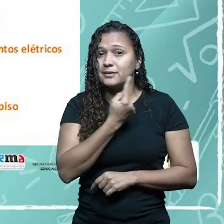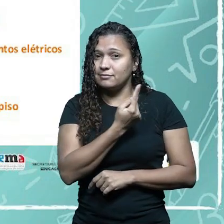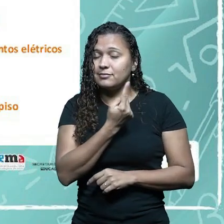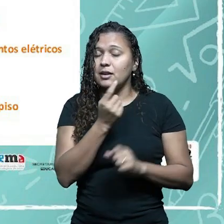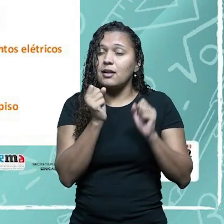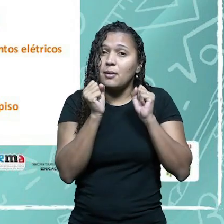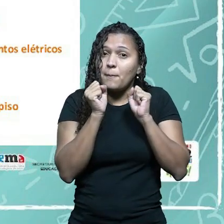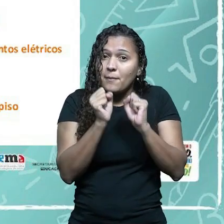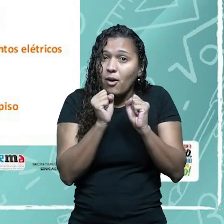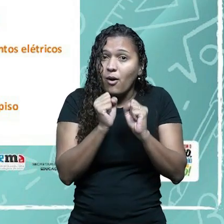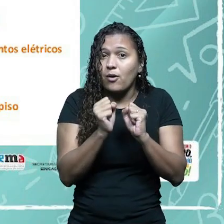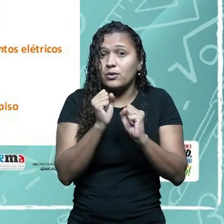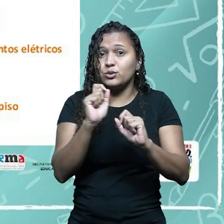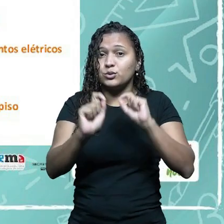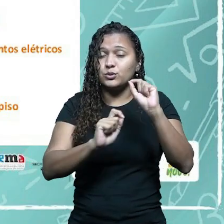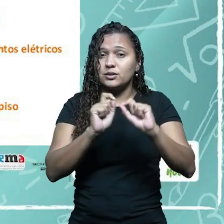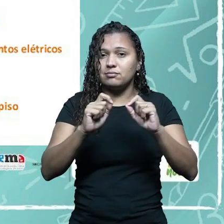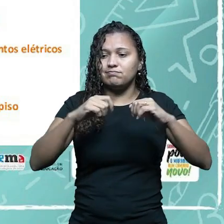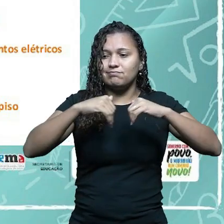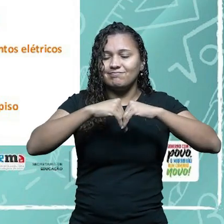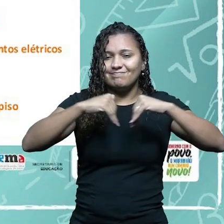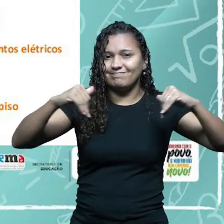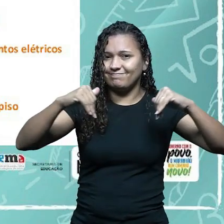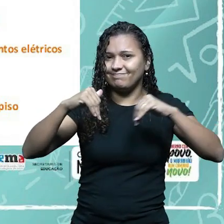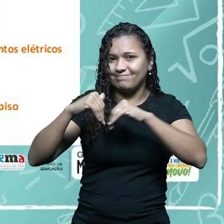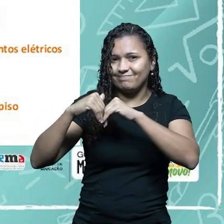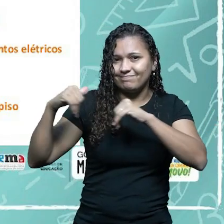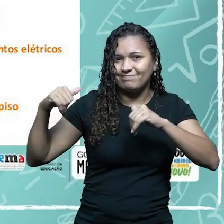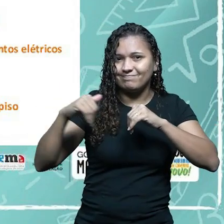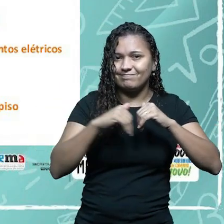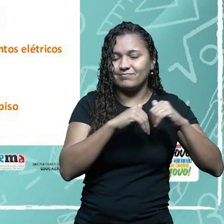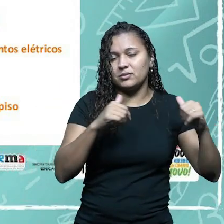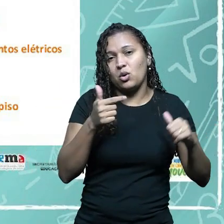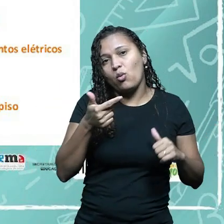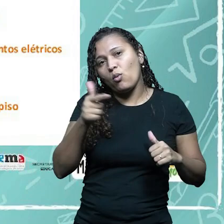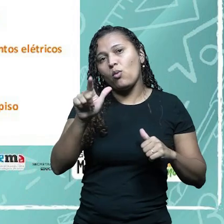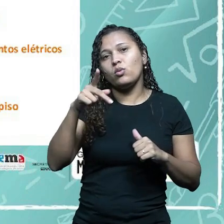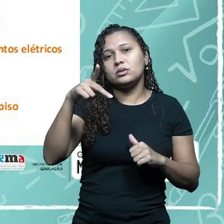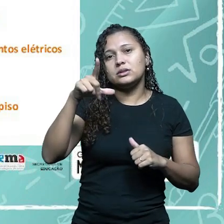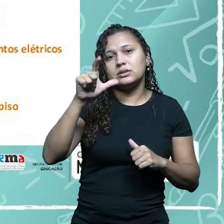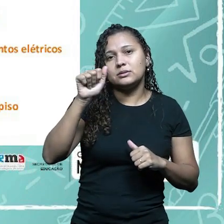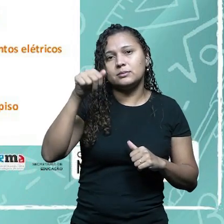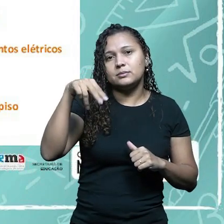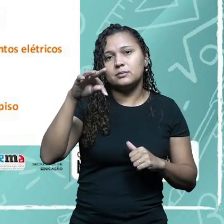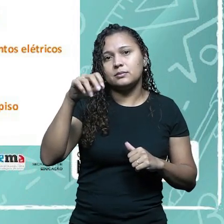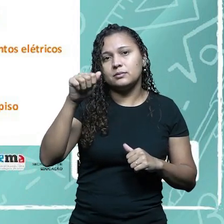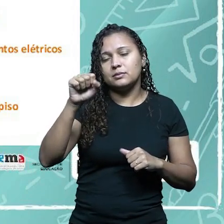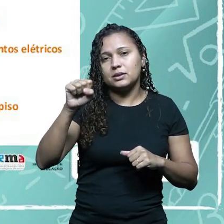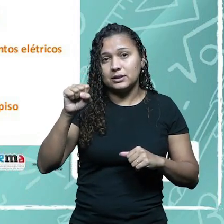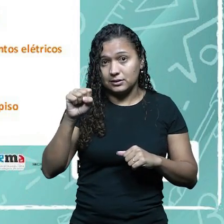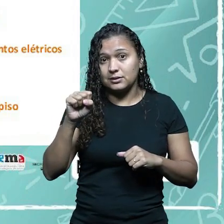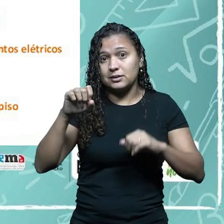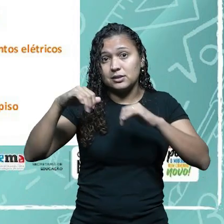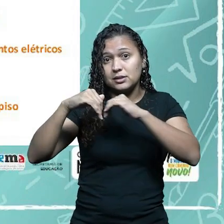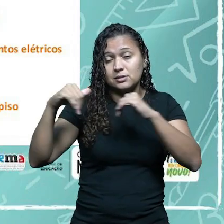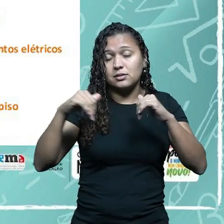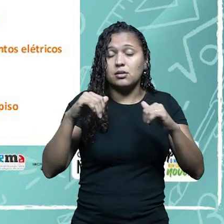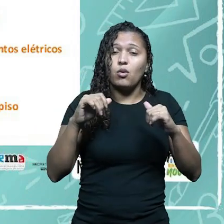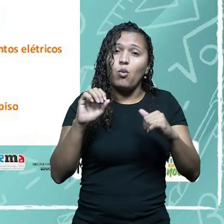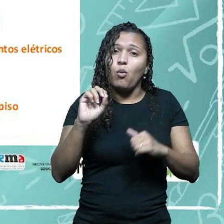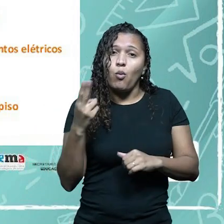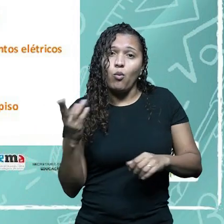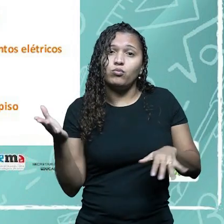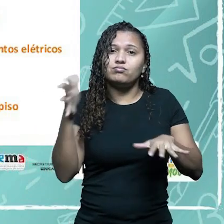aparece aqui, ela também pode ser desmembrada em diferentes plantas individuais